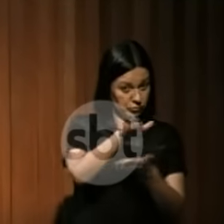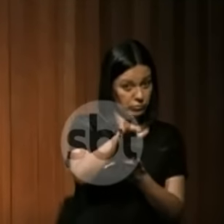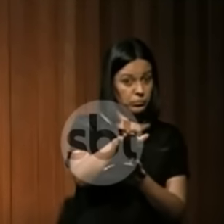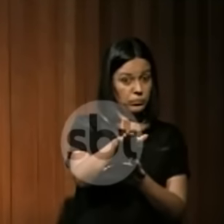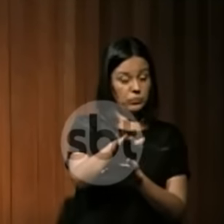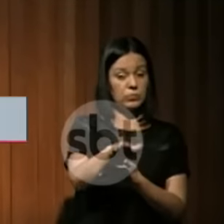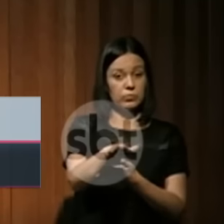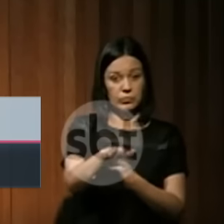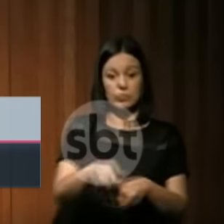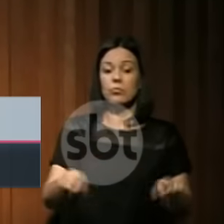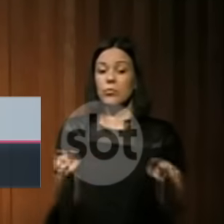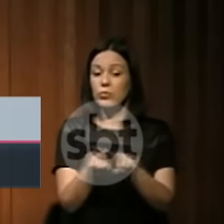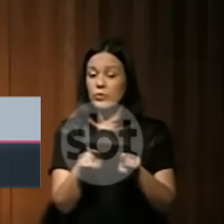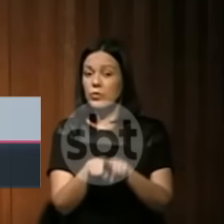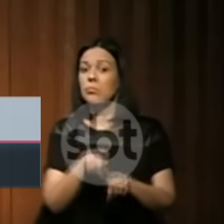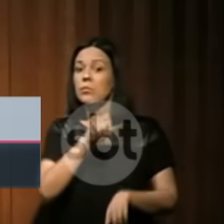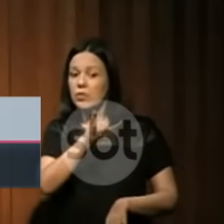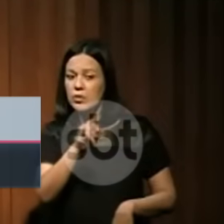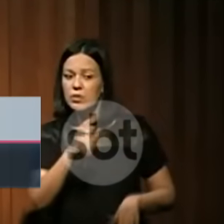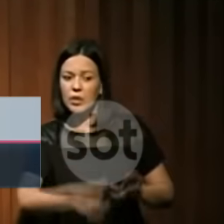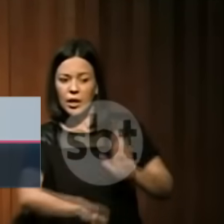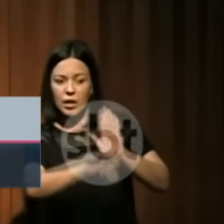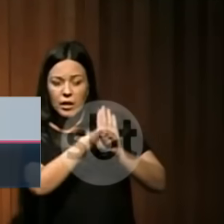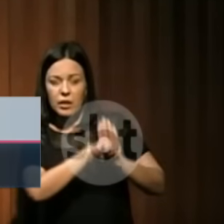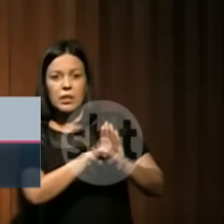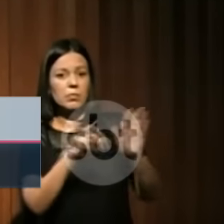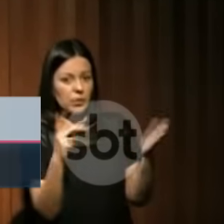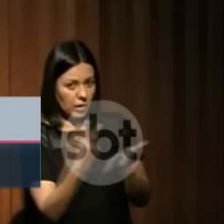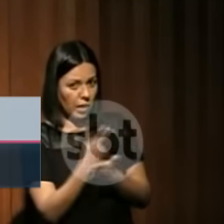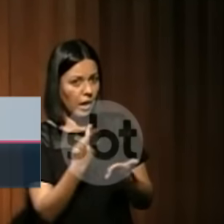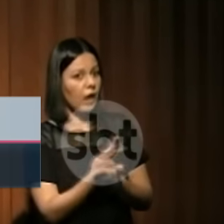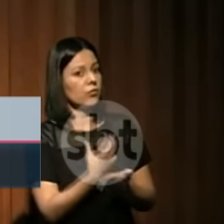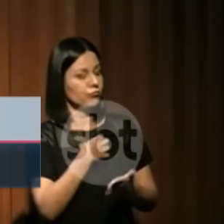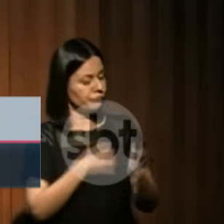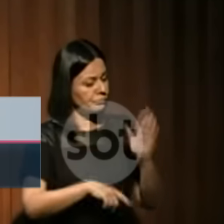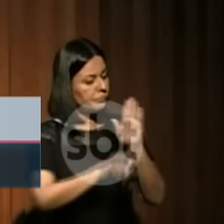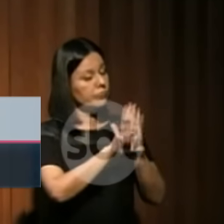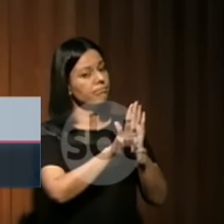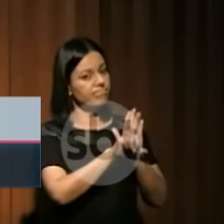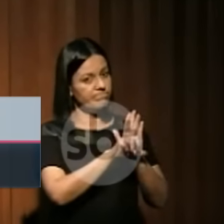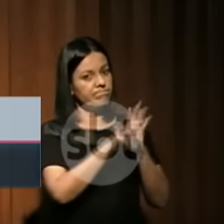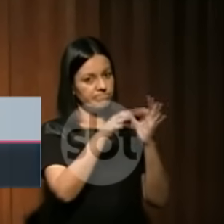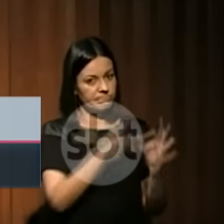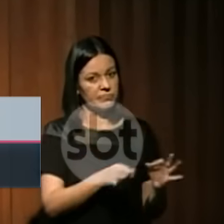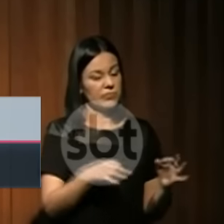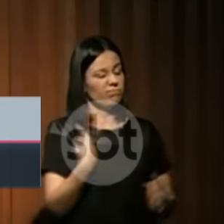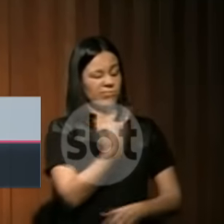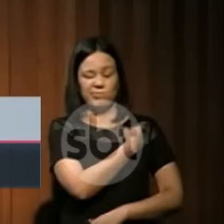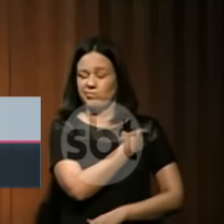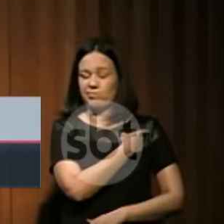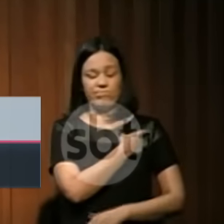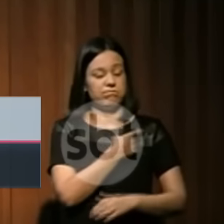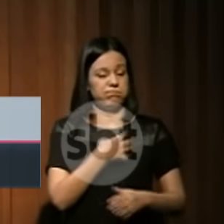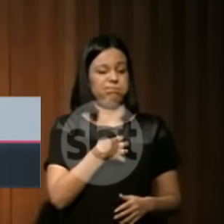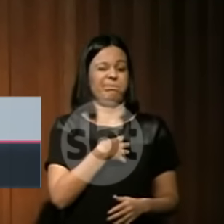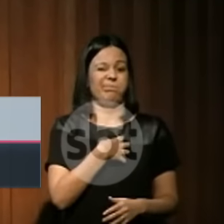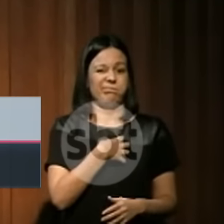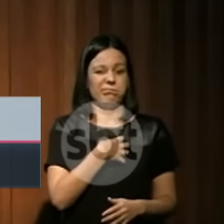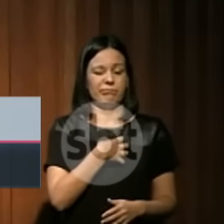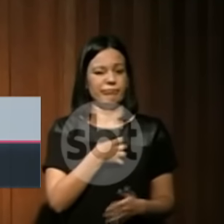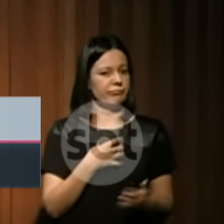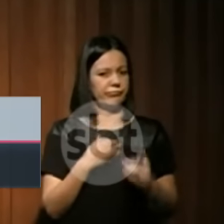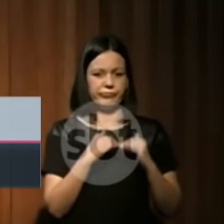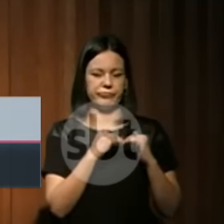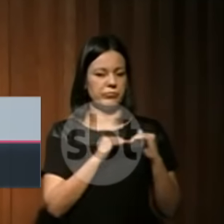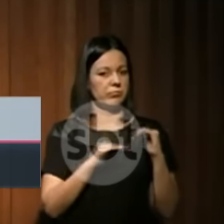né, legalmente aos fatos ocorridos, que é lamentável. Nós não podemos imaginar um jovem